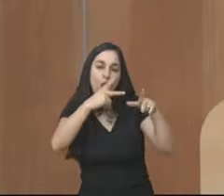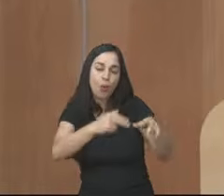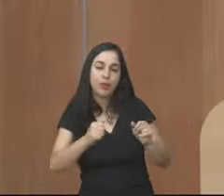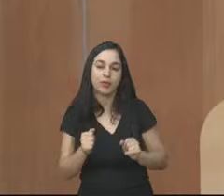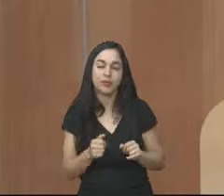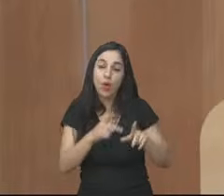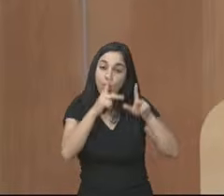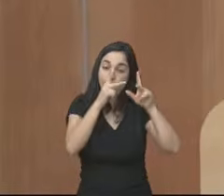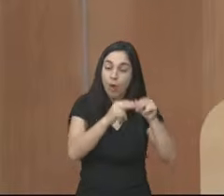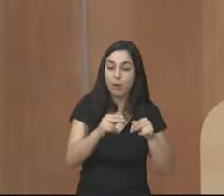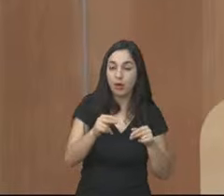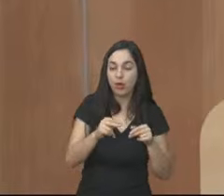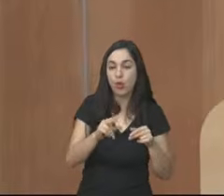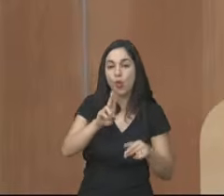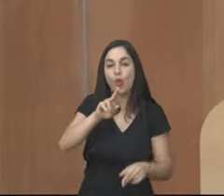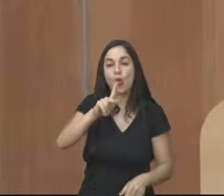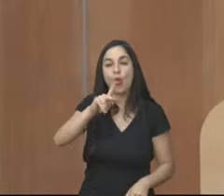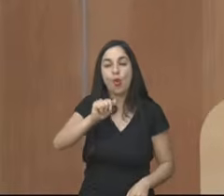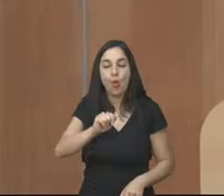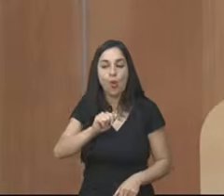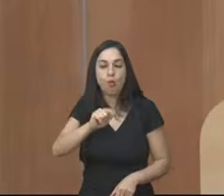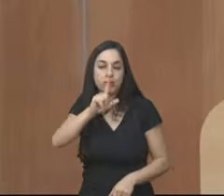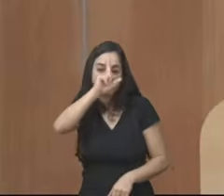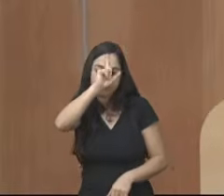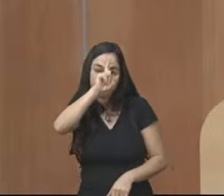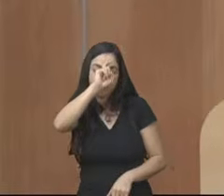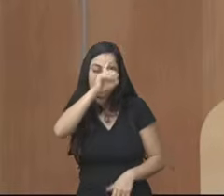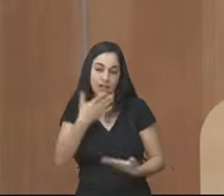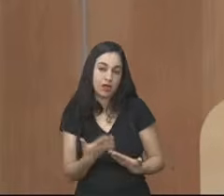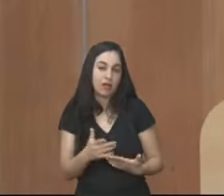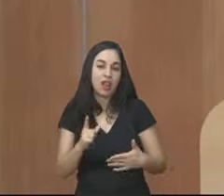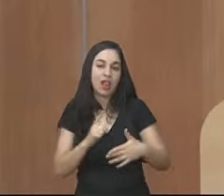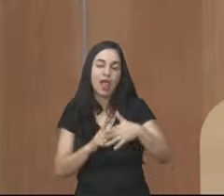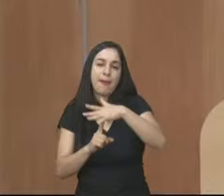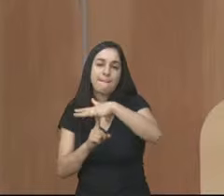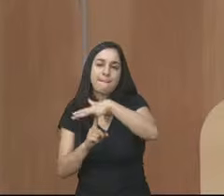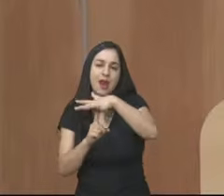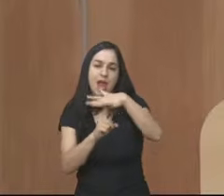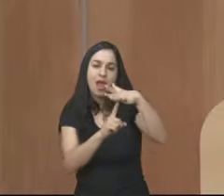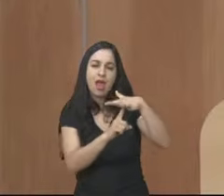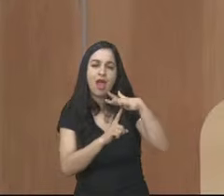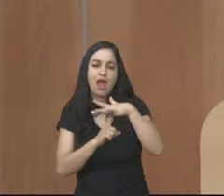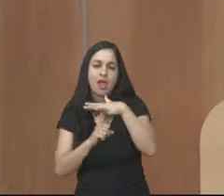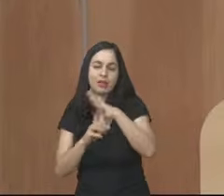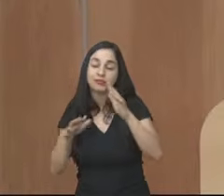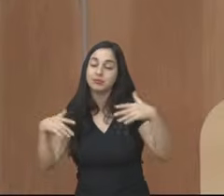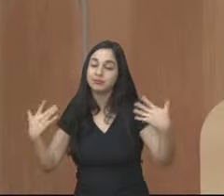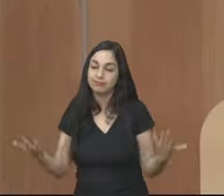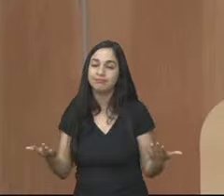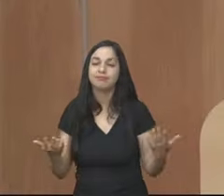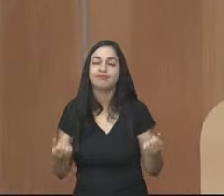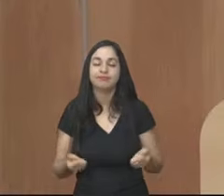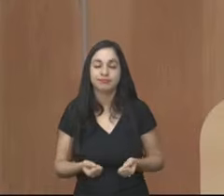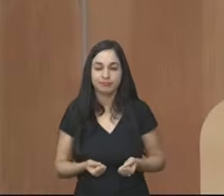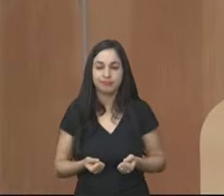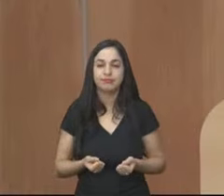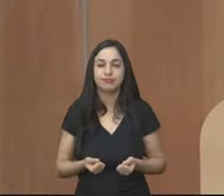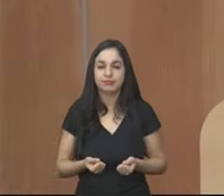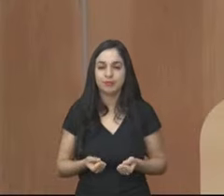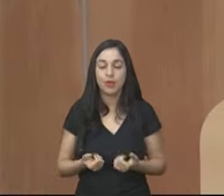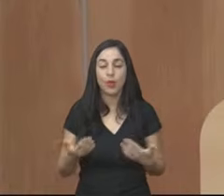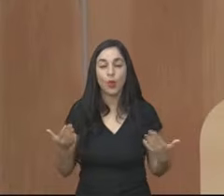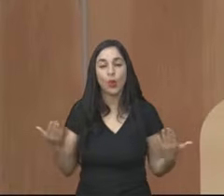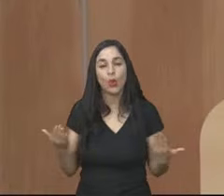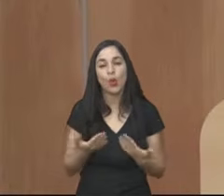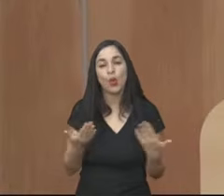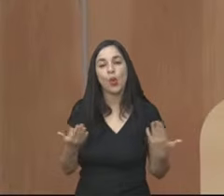UPA, dormindo na Praça Conde de Frontin, em tantos cantos da cidade de Jacareí. Hoje, dar